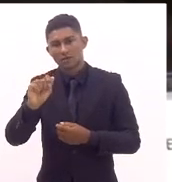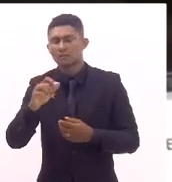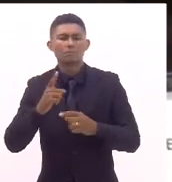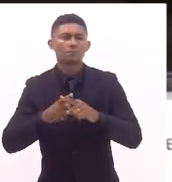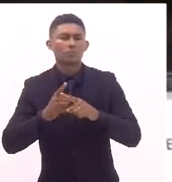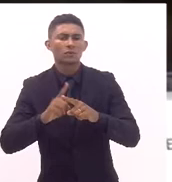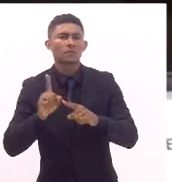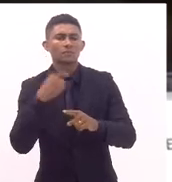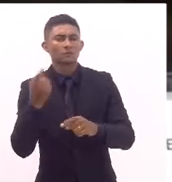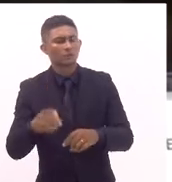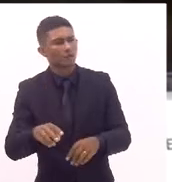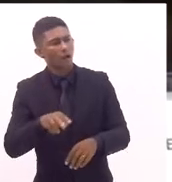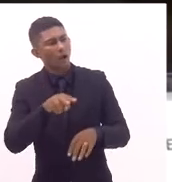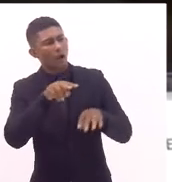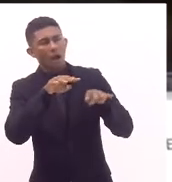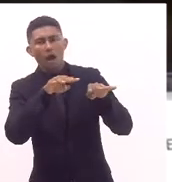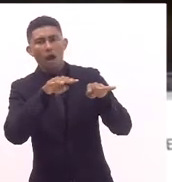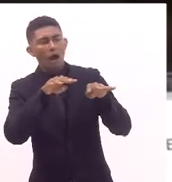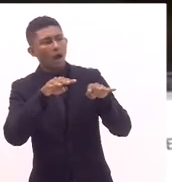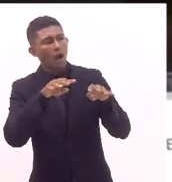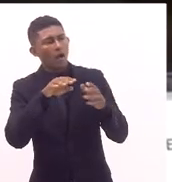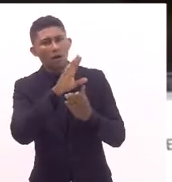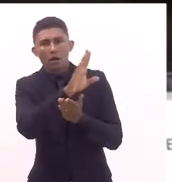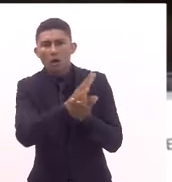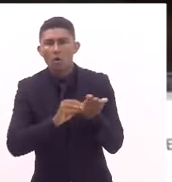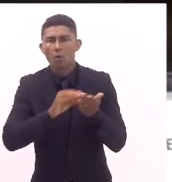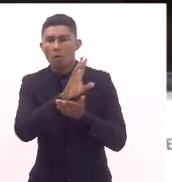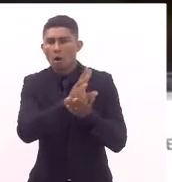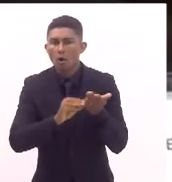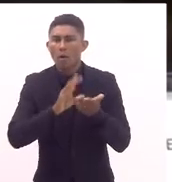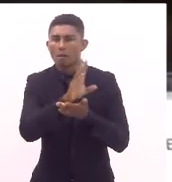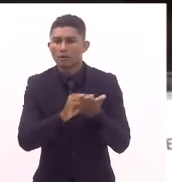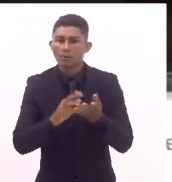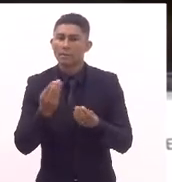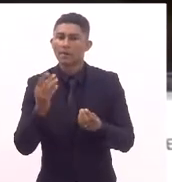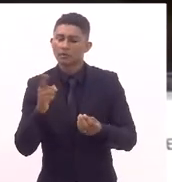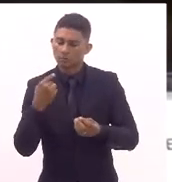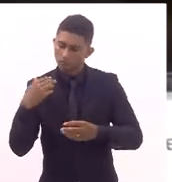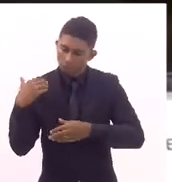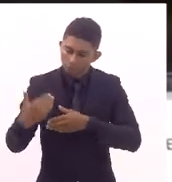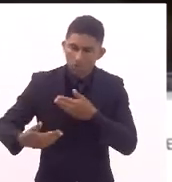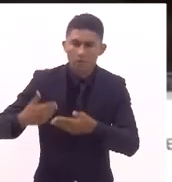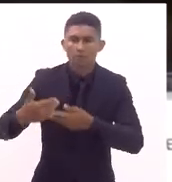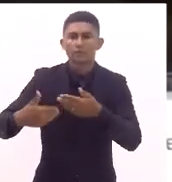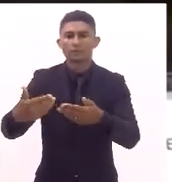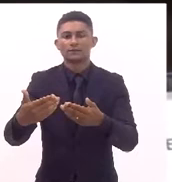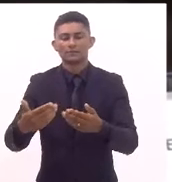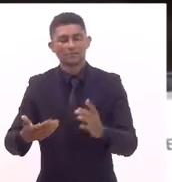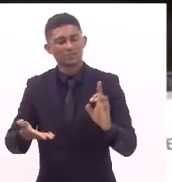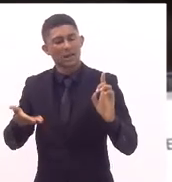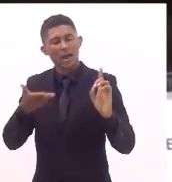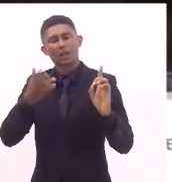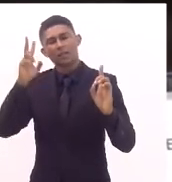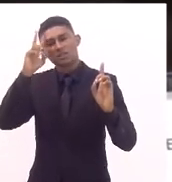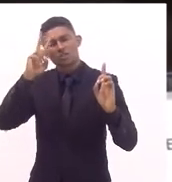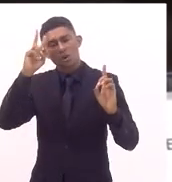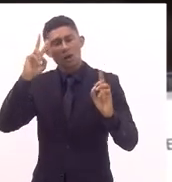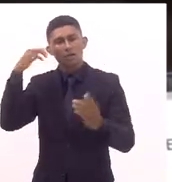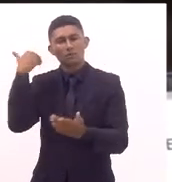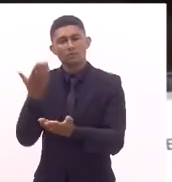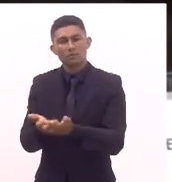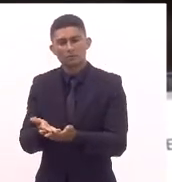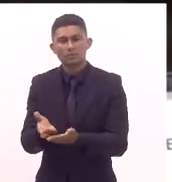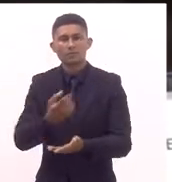inspira nas suas mulheres para poder seguir em frente e a gente tem esse legado desse aprendizado